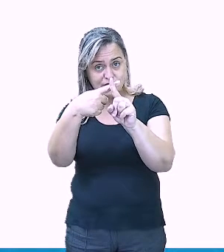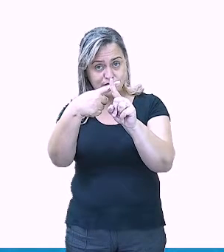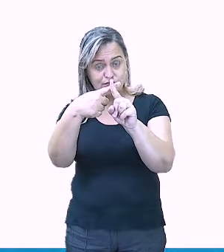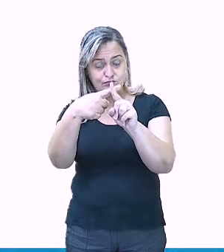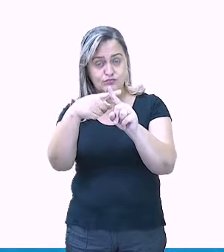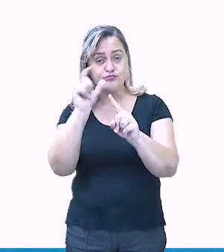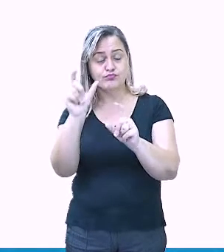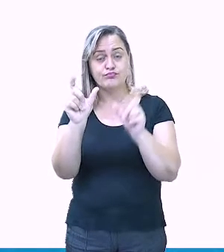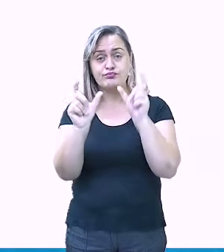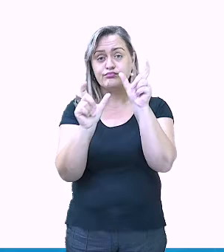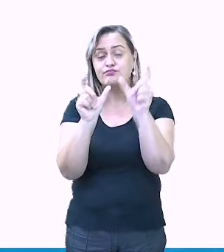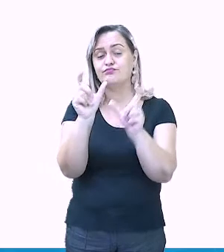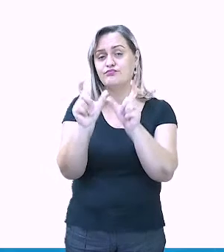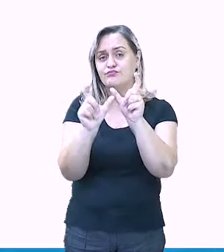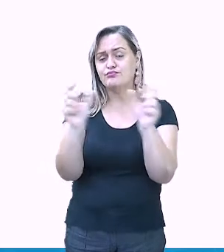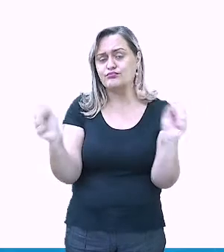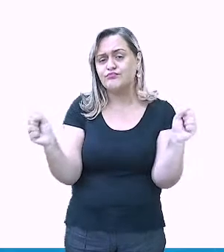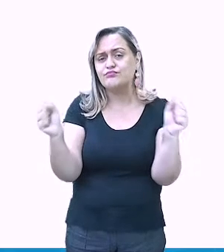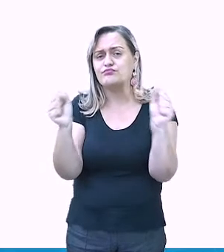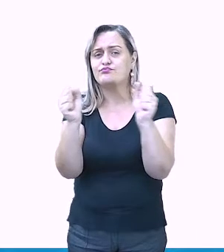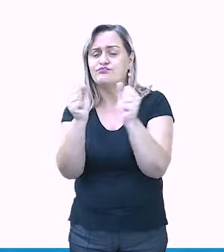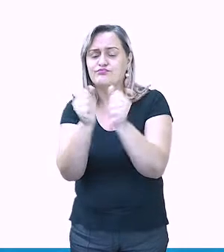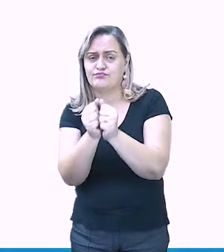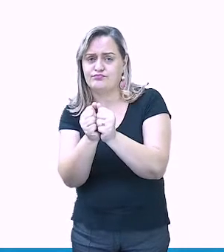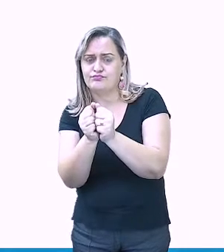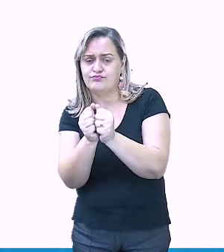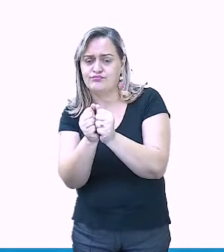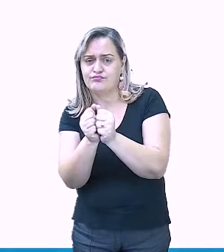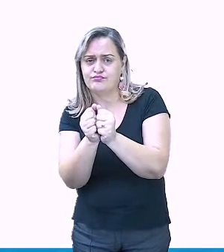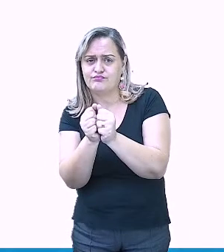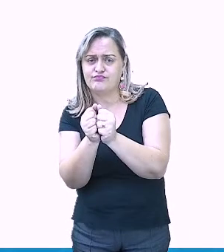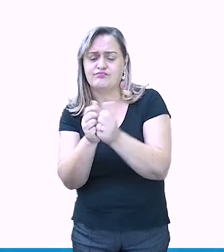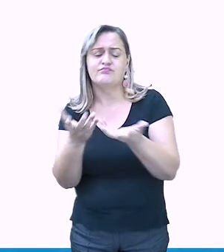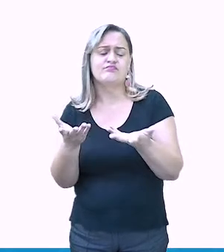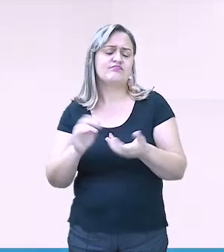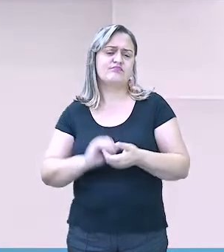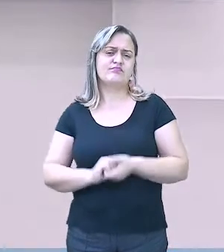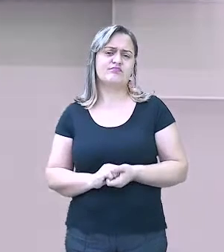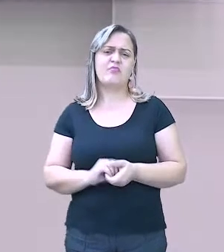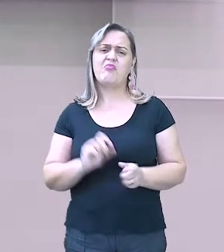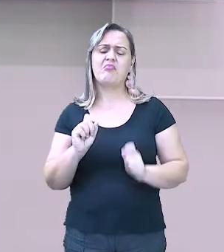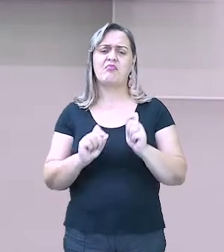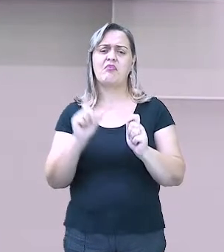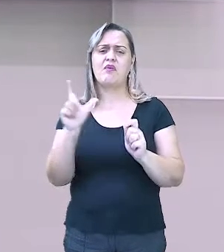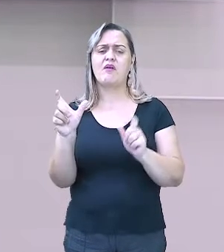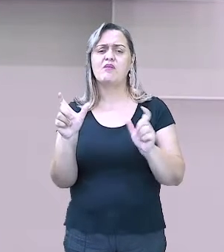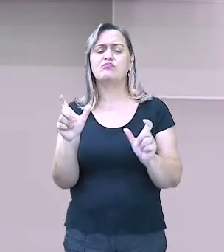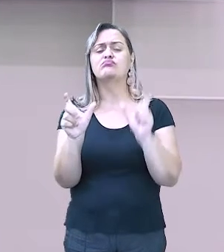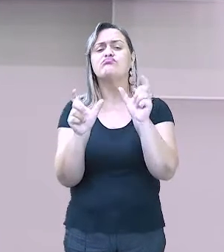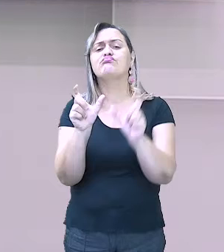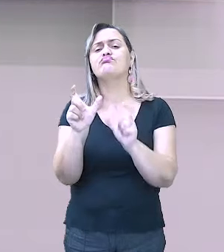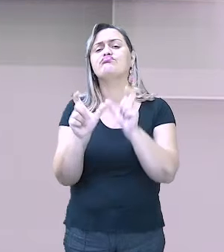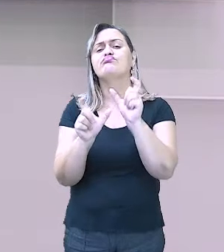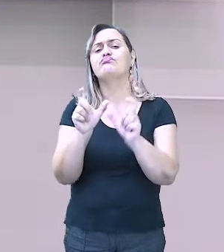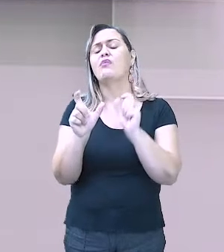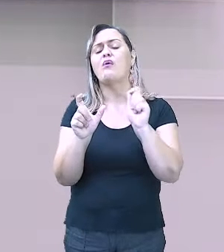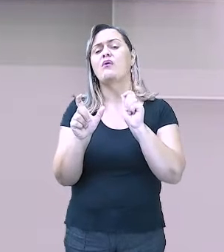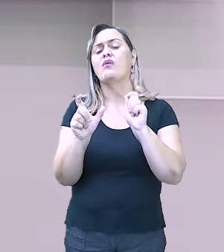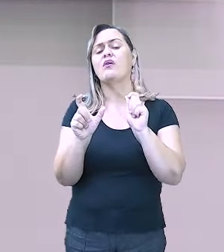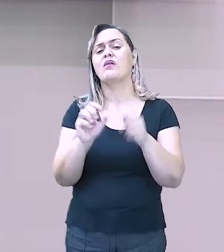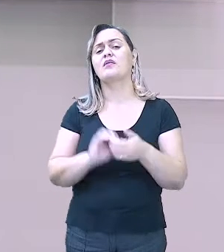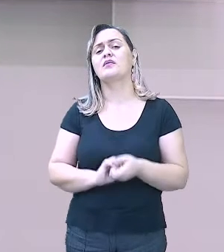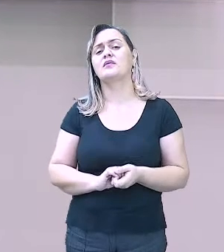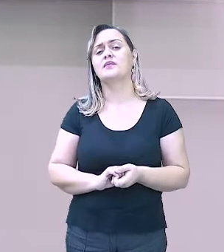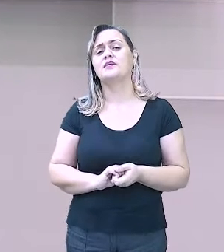né? Adjetivo caracteriza. E o advérbio? O advérbio, ele traz uma informação